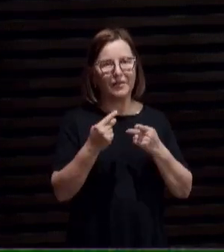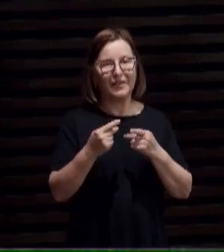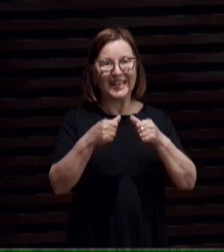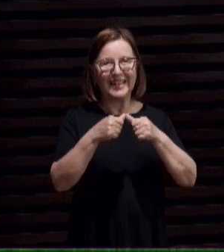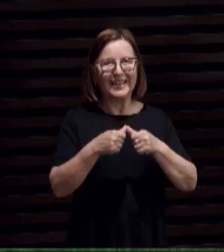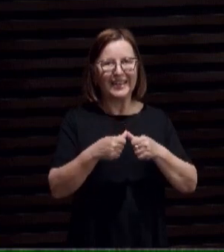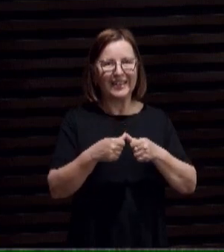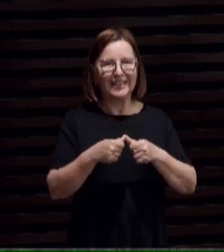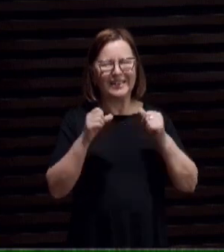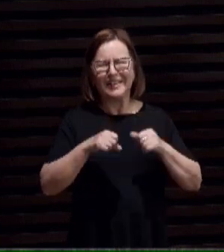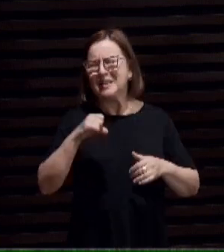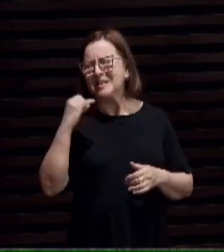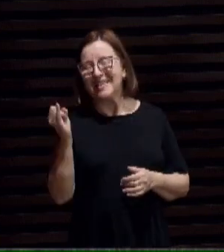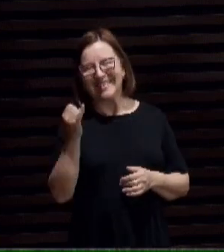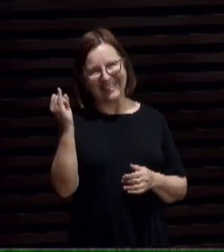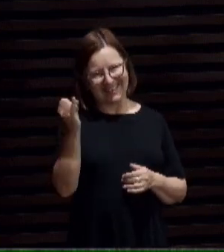é muito importante.